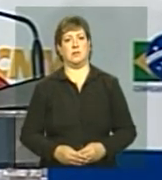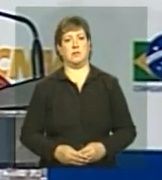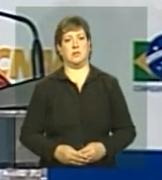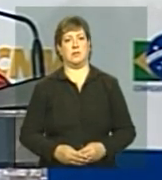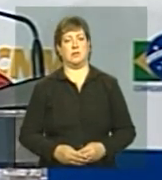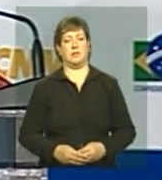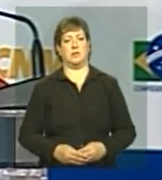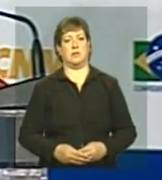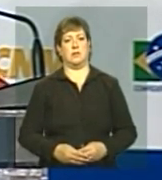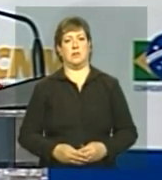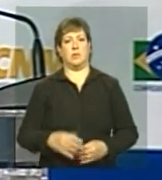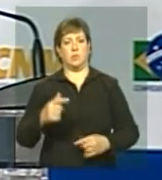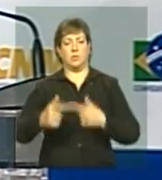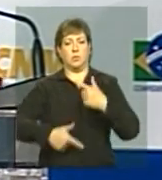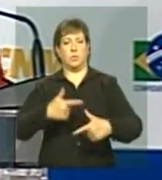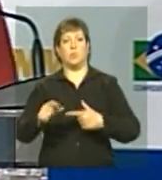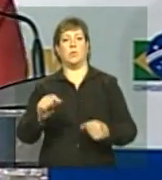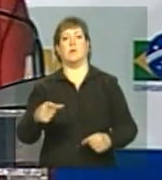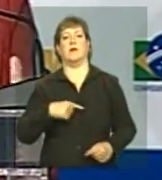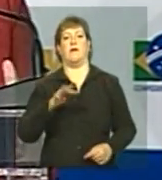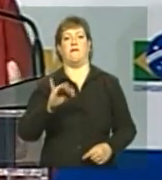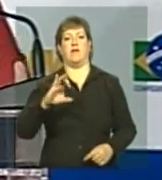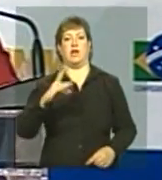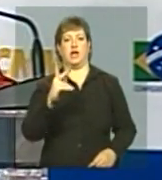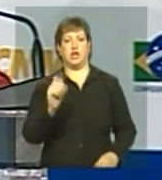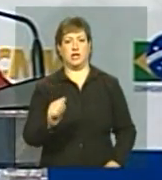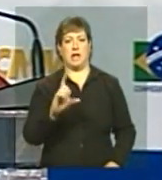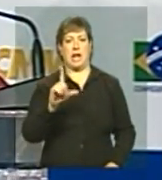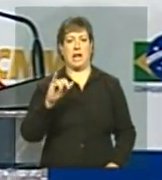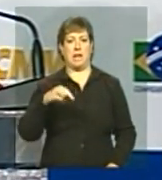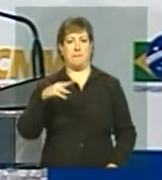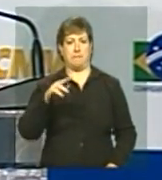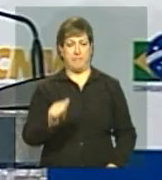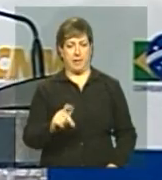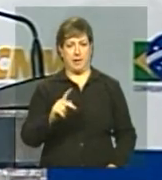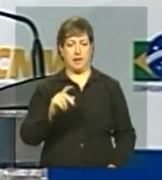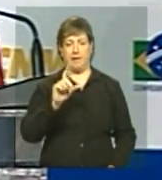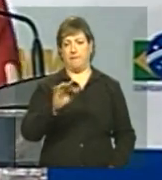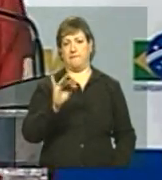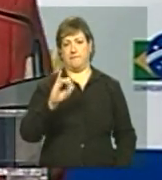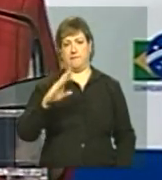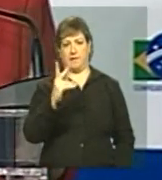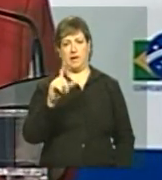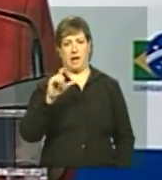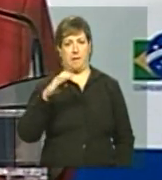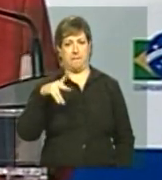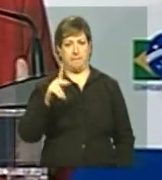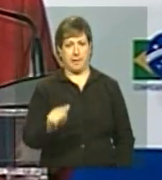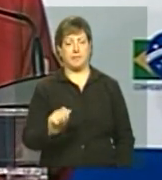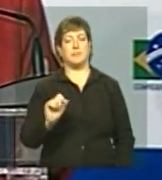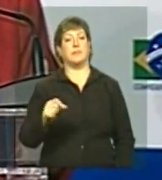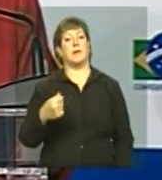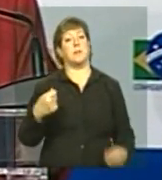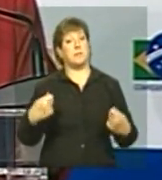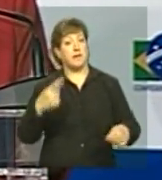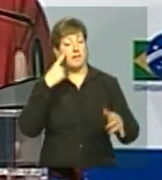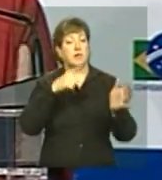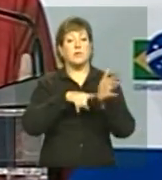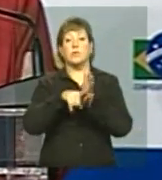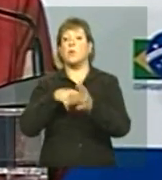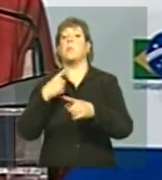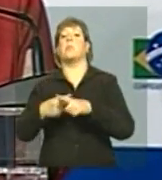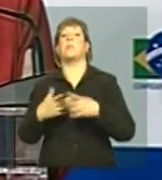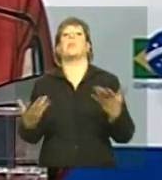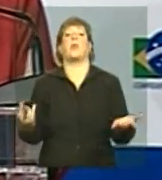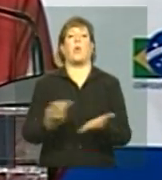na barreira da ficha limpa. Acho que é algo que cabe fazer uma análise das condições em que isso está ocorrendo e por